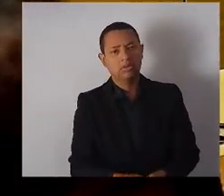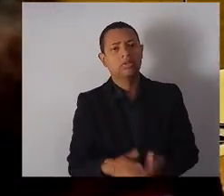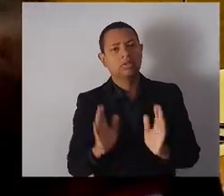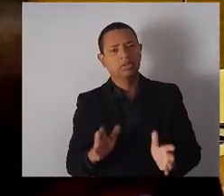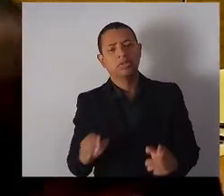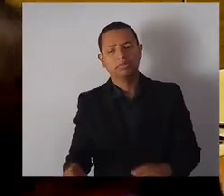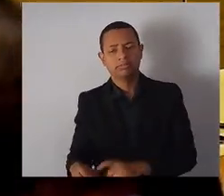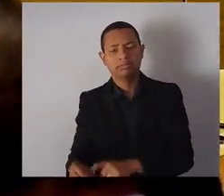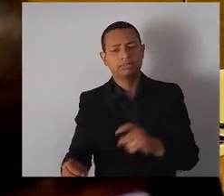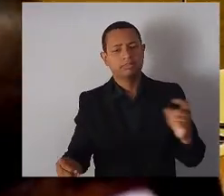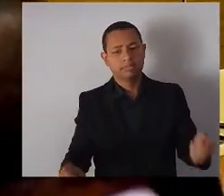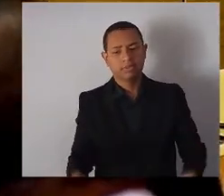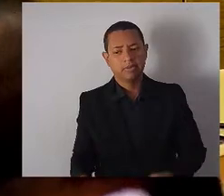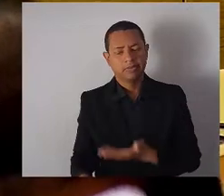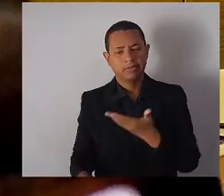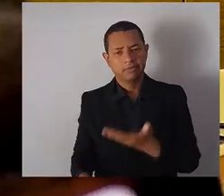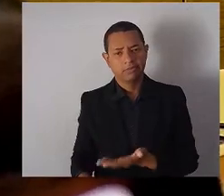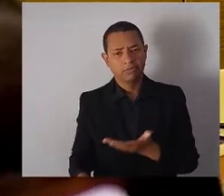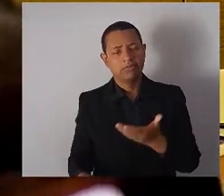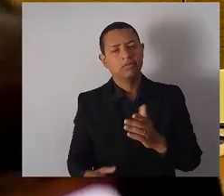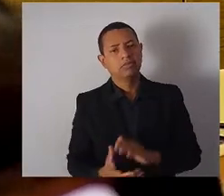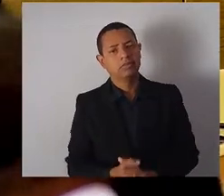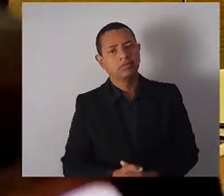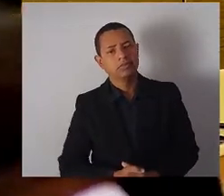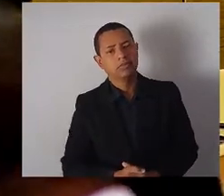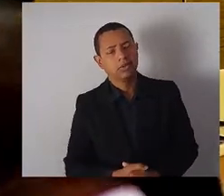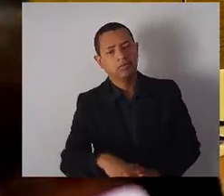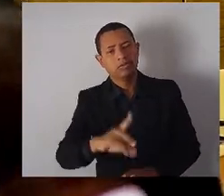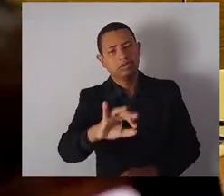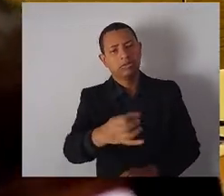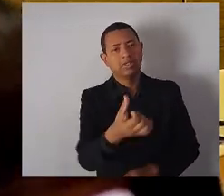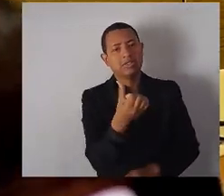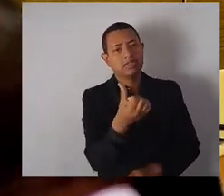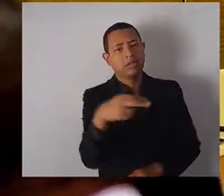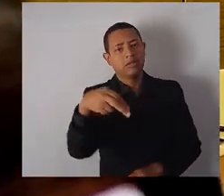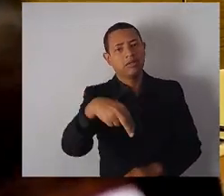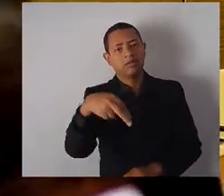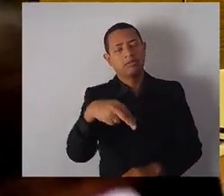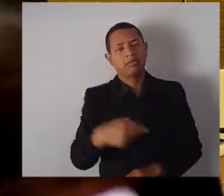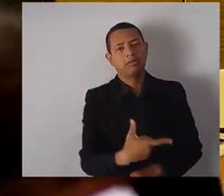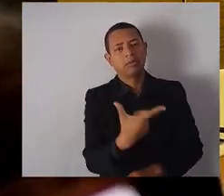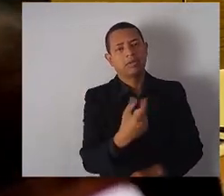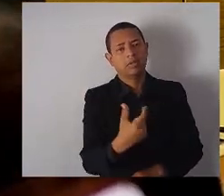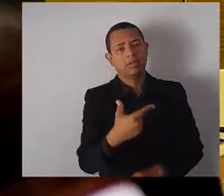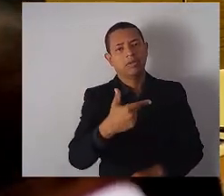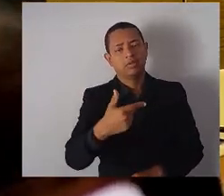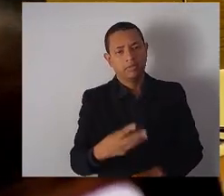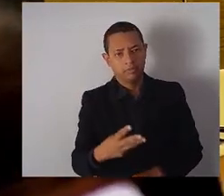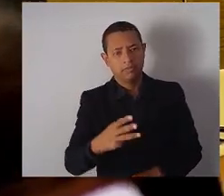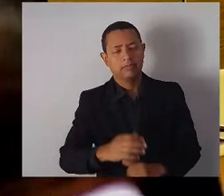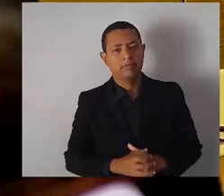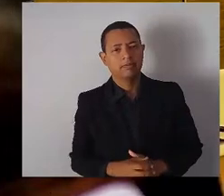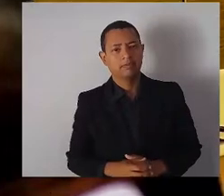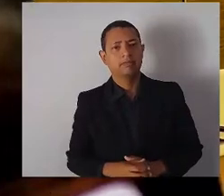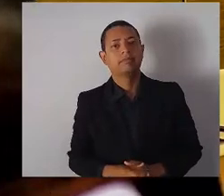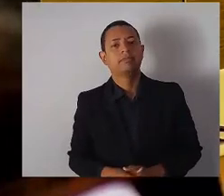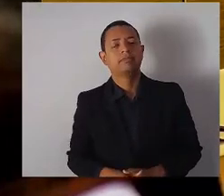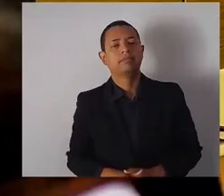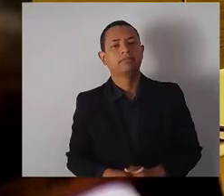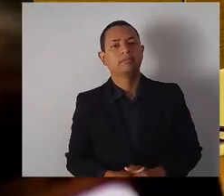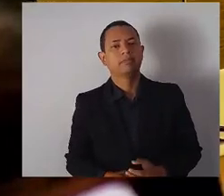desfiliação partidária, que foi julgada na data de 6 de novembro de 2023. Então, eu rogo